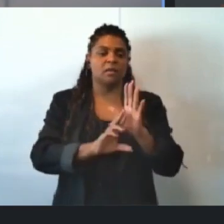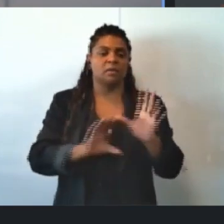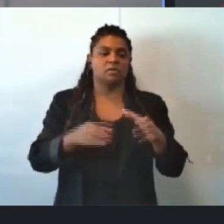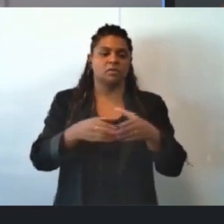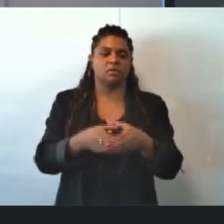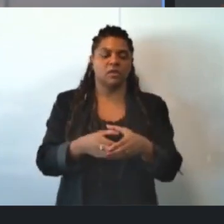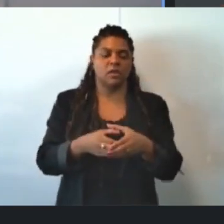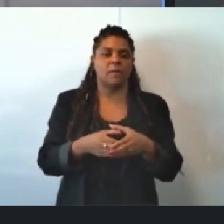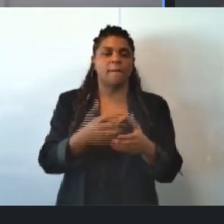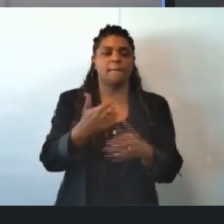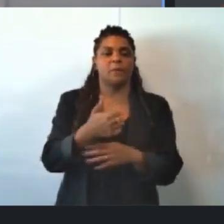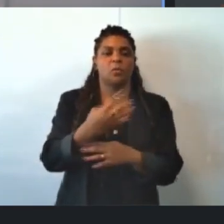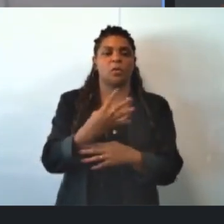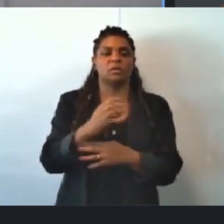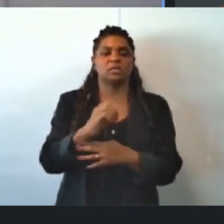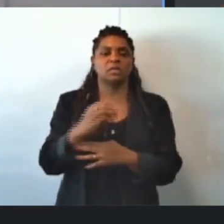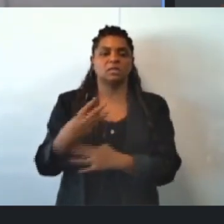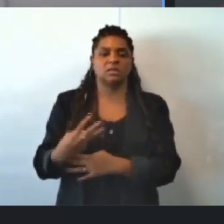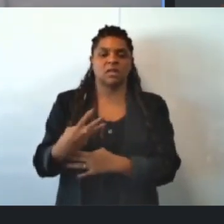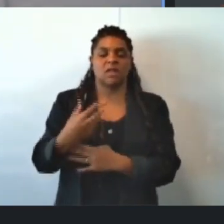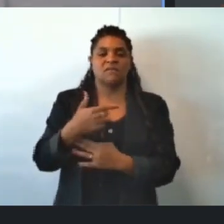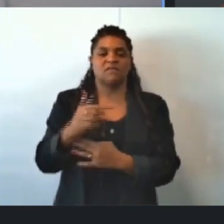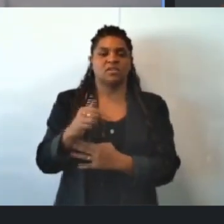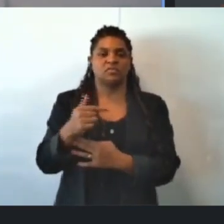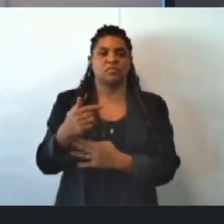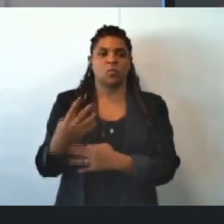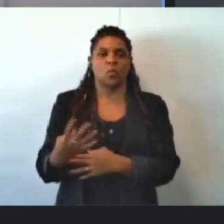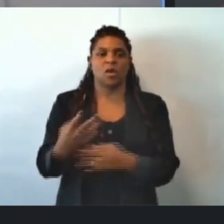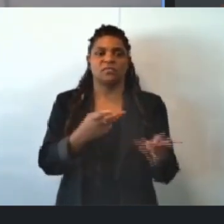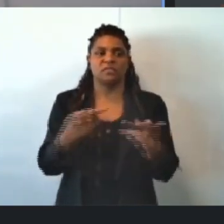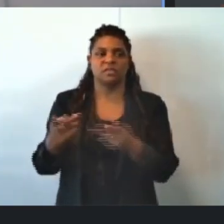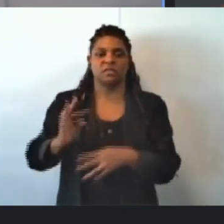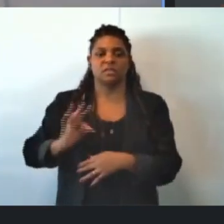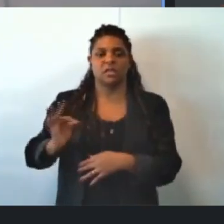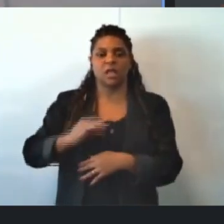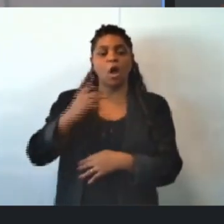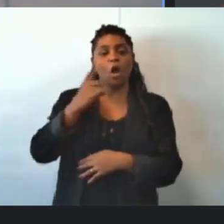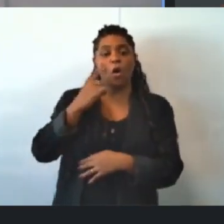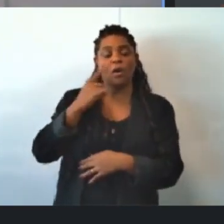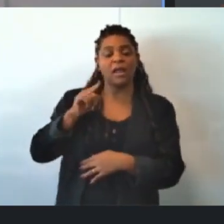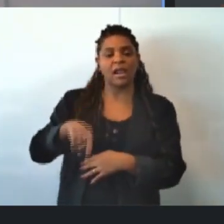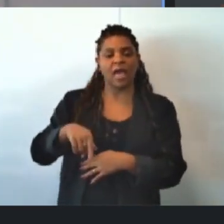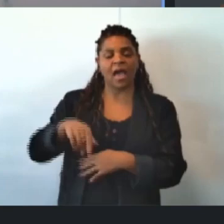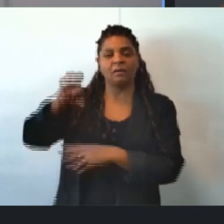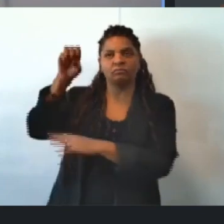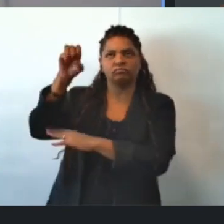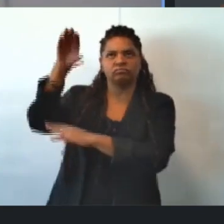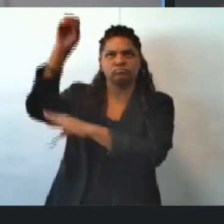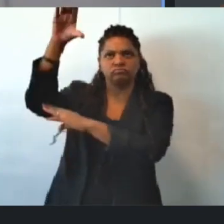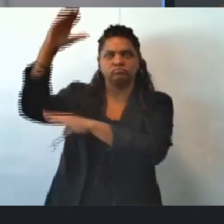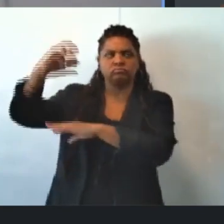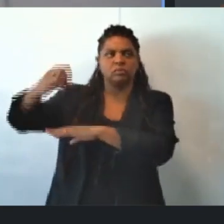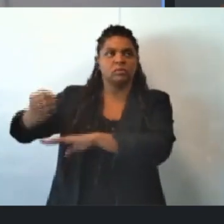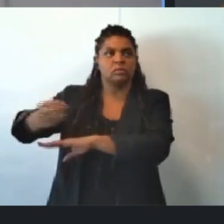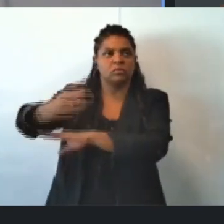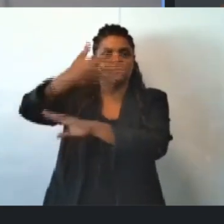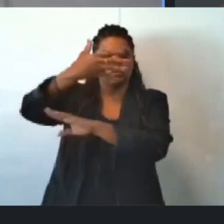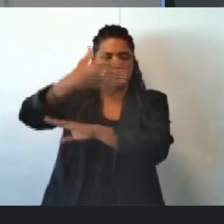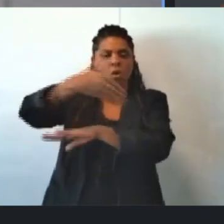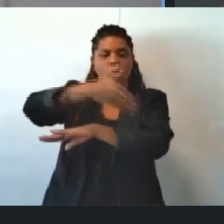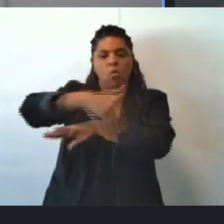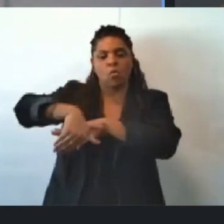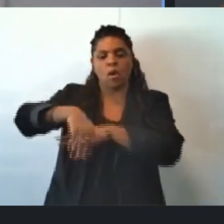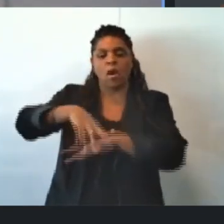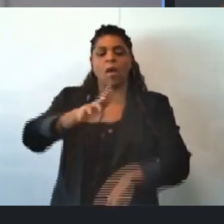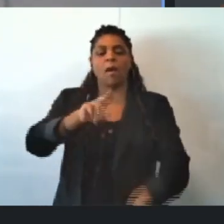visita técnica. Finalidade. Verificar a sinalização vertical e horizontal entre os números 23 e 68 na rua Boa Vista, no bairro